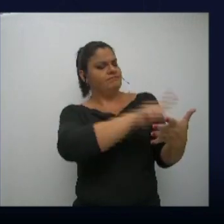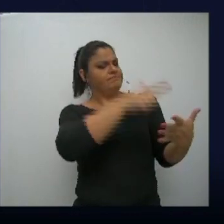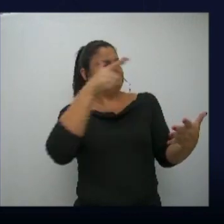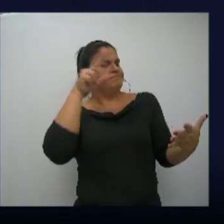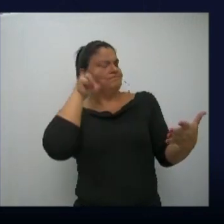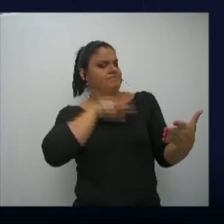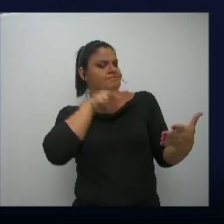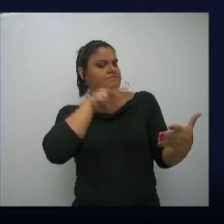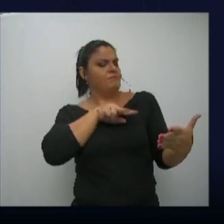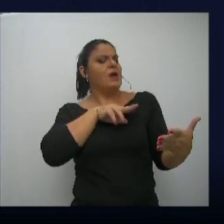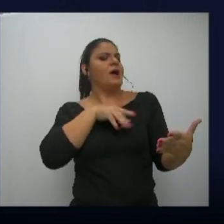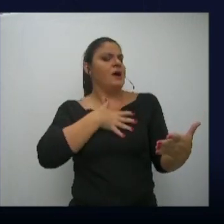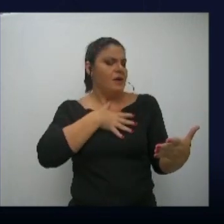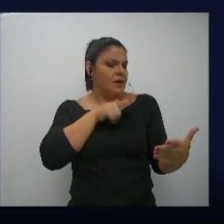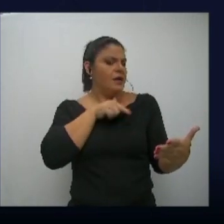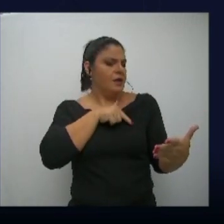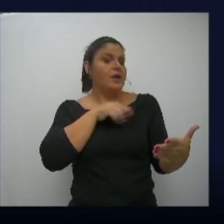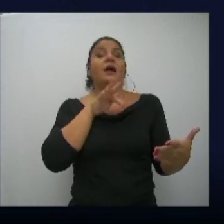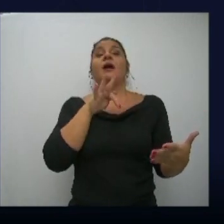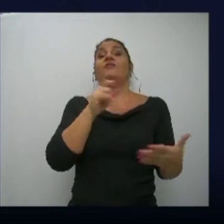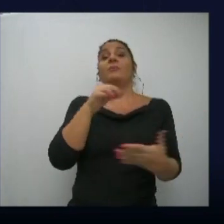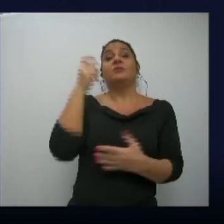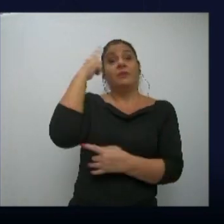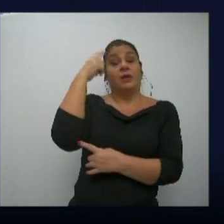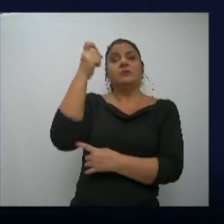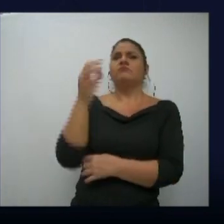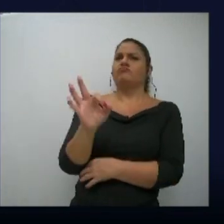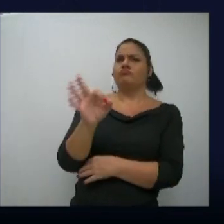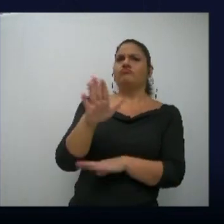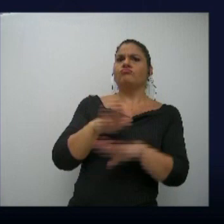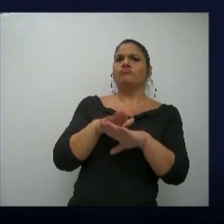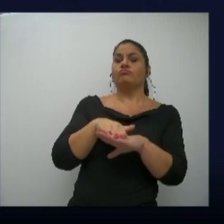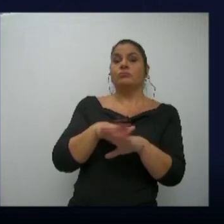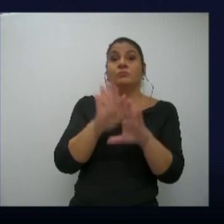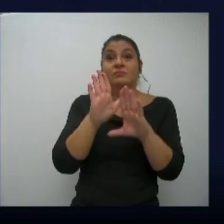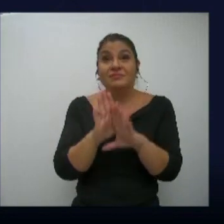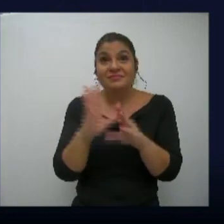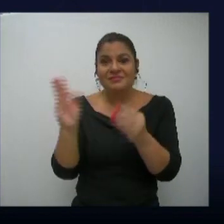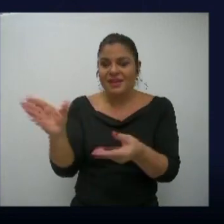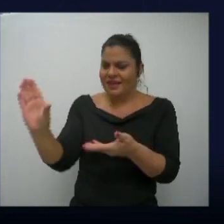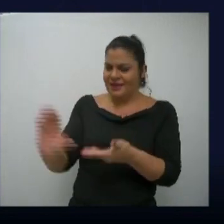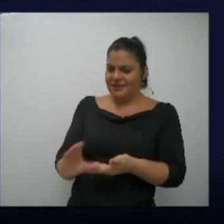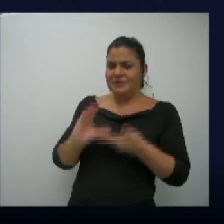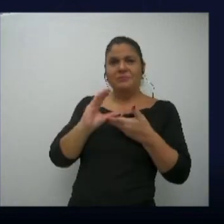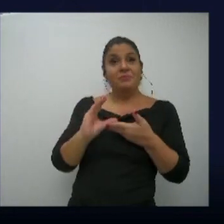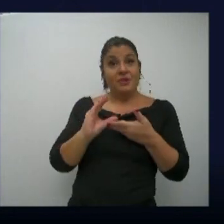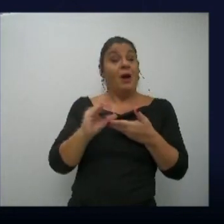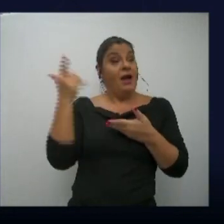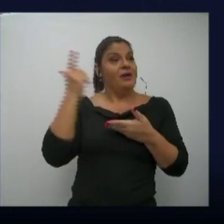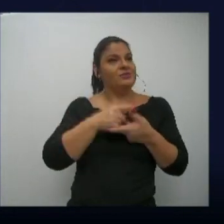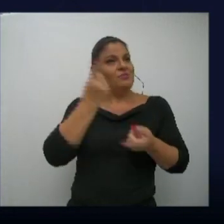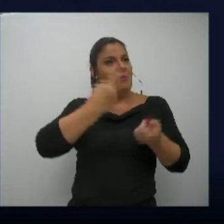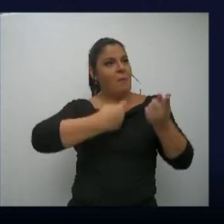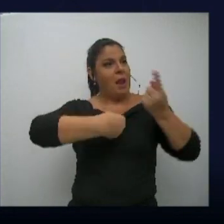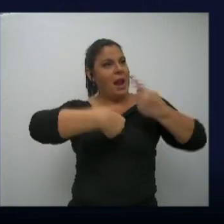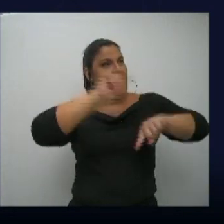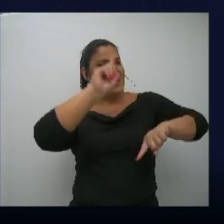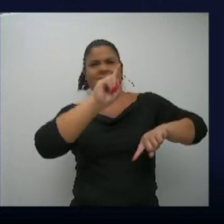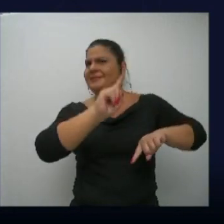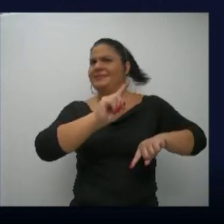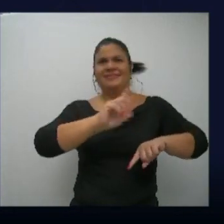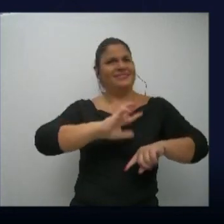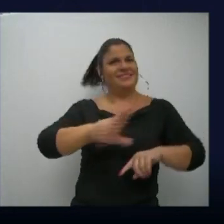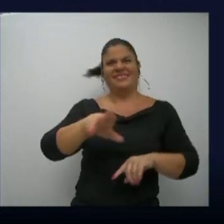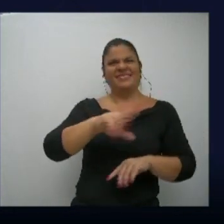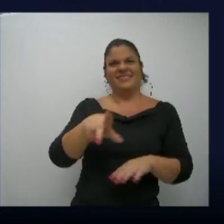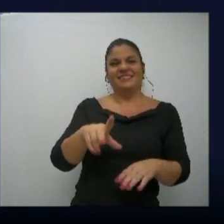sobre a mobile fala assim o Fabrício teve essa ideia aí fez aí recebeu o dinheiro e puxa cresceu mil vezes nada a ver com isso